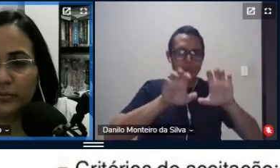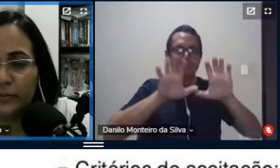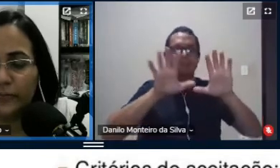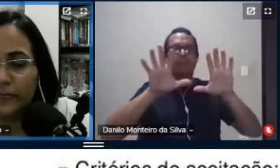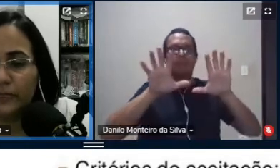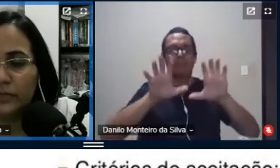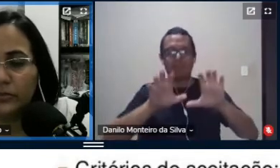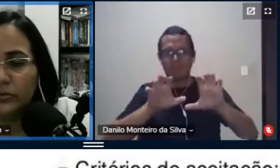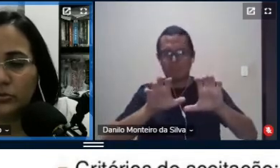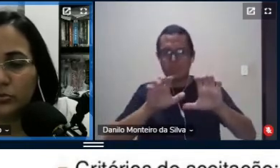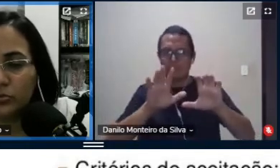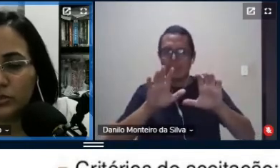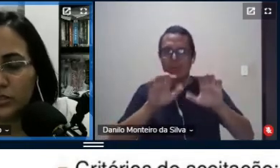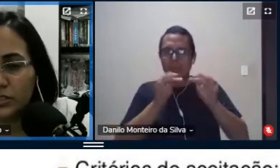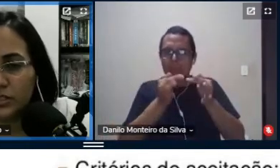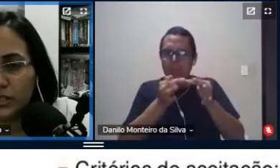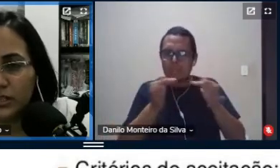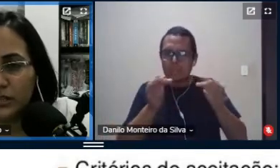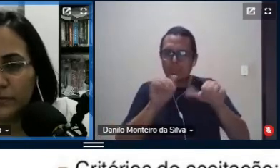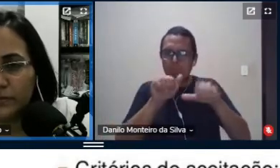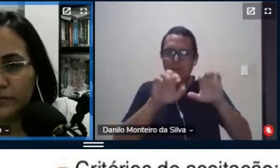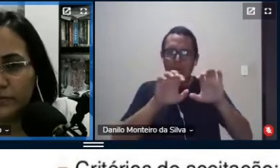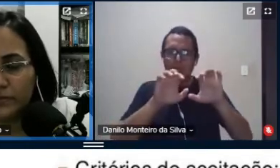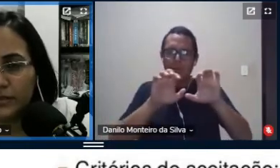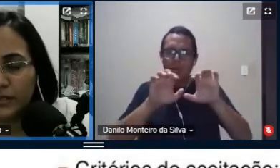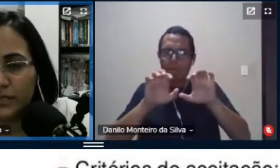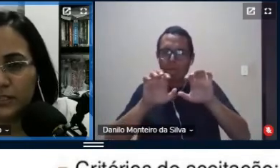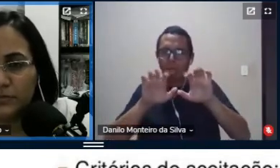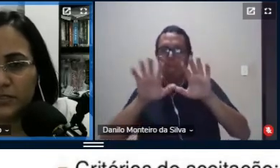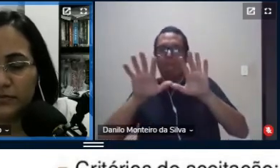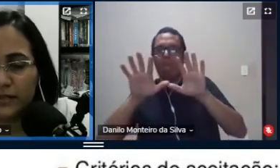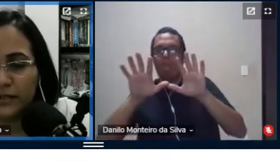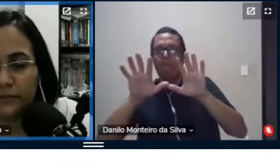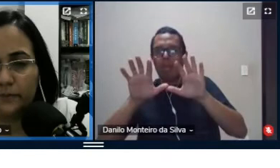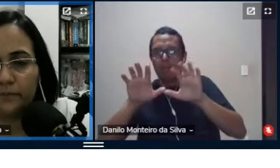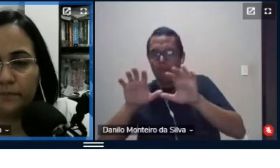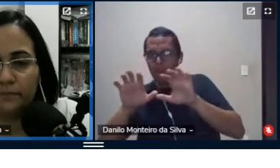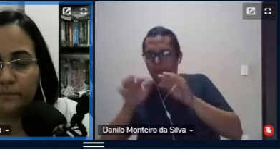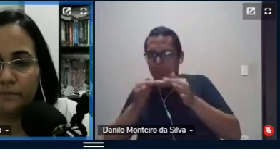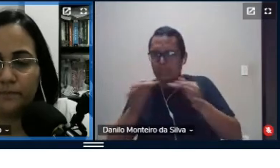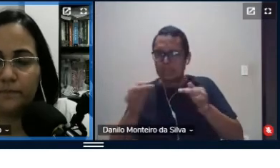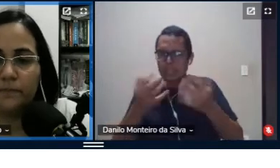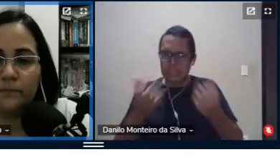né? Tudo isso a gente tem que especificar.